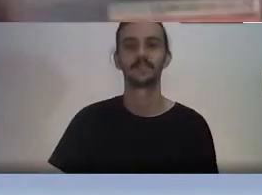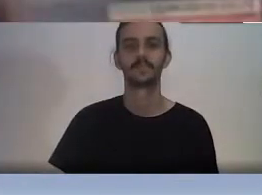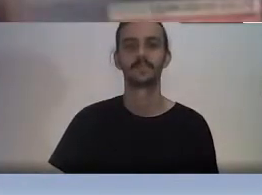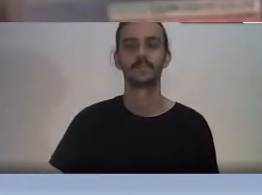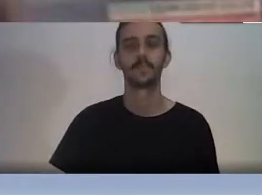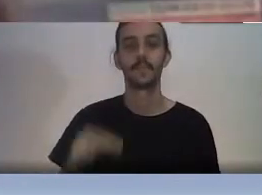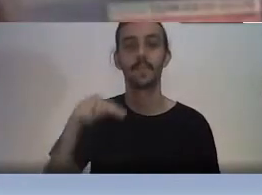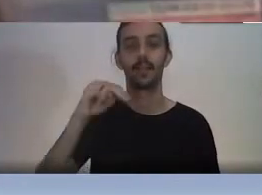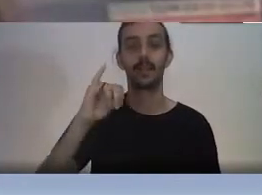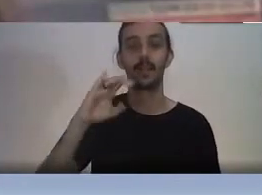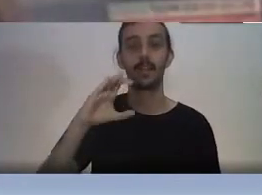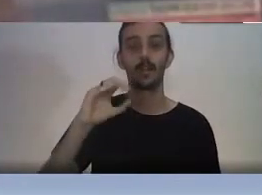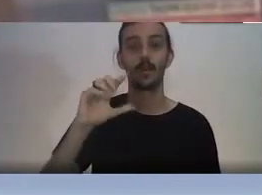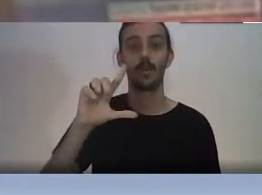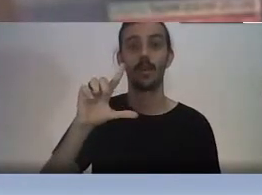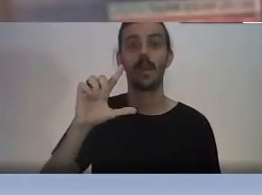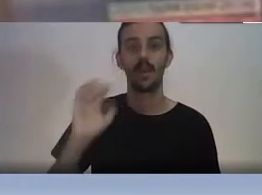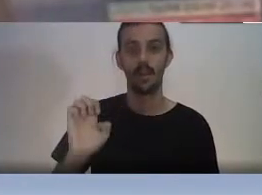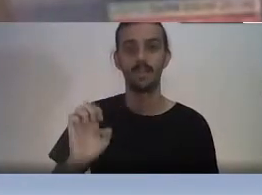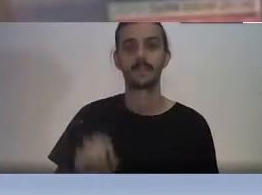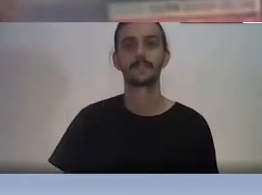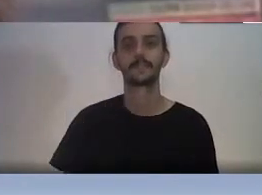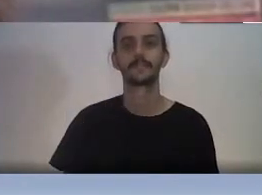Nicole Selba Milão.